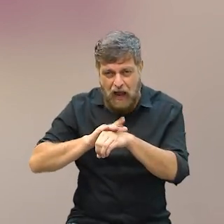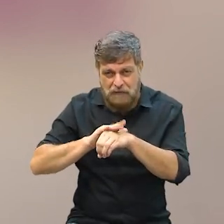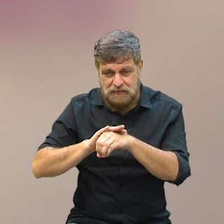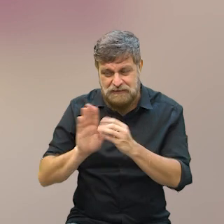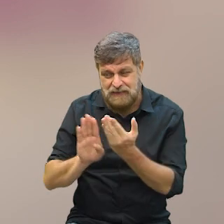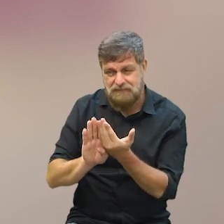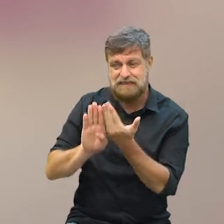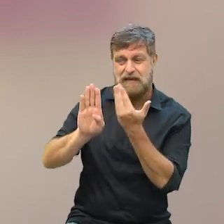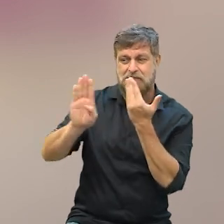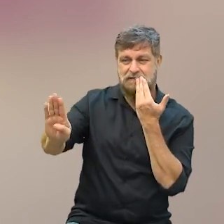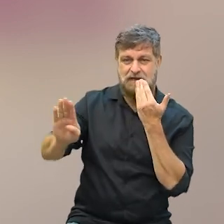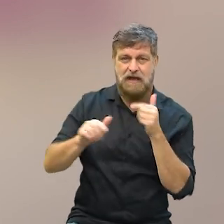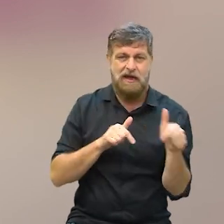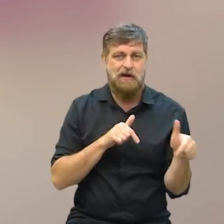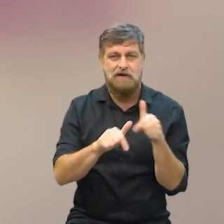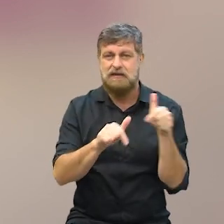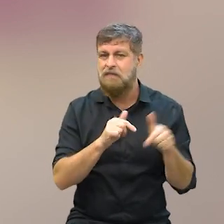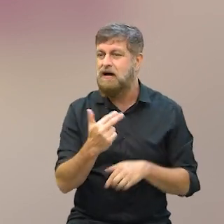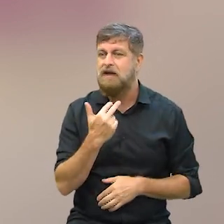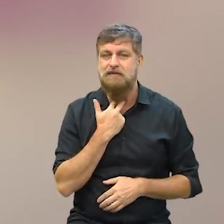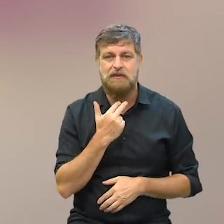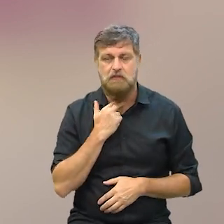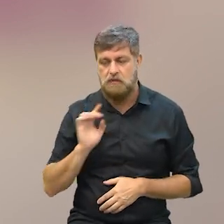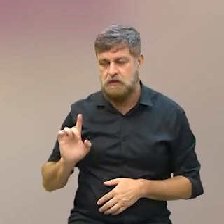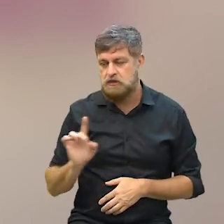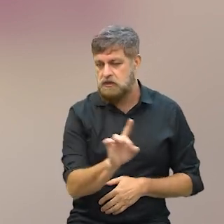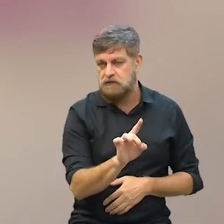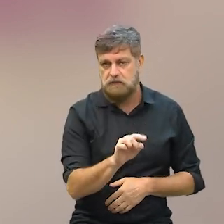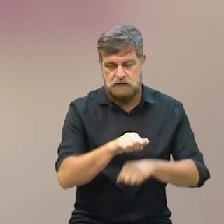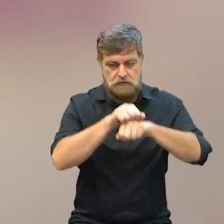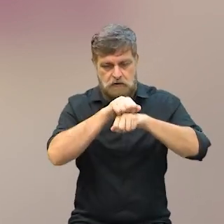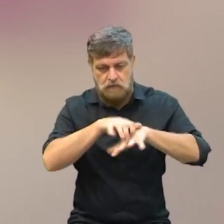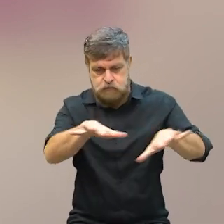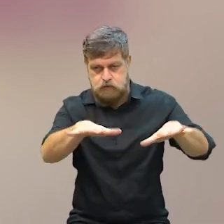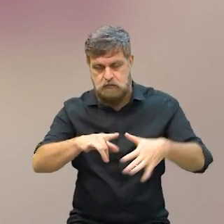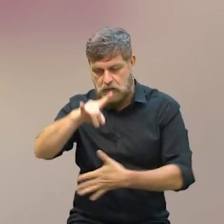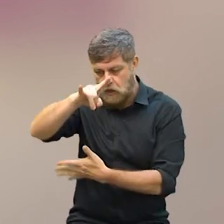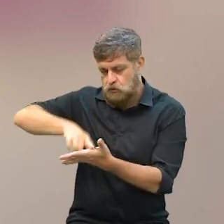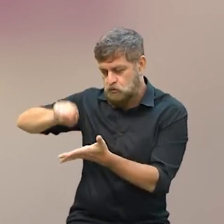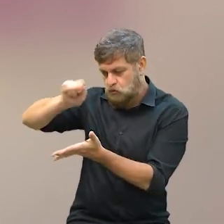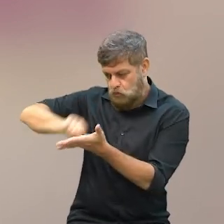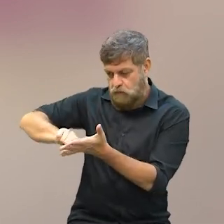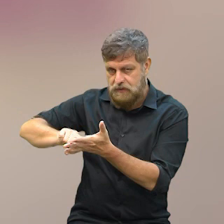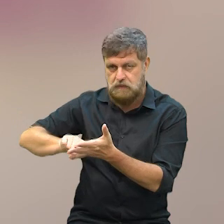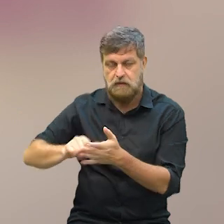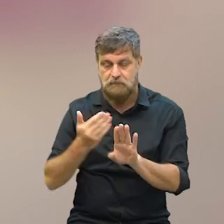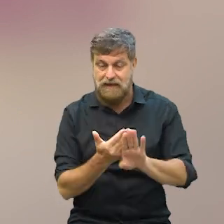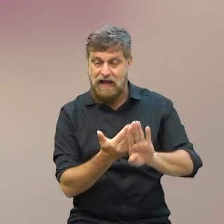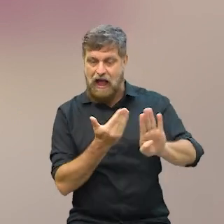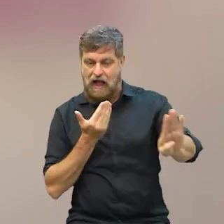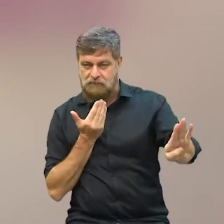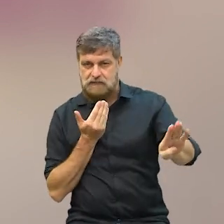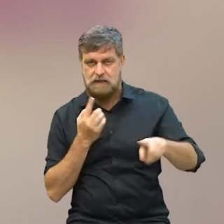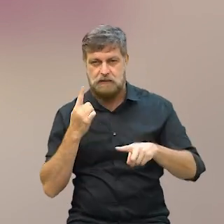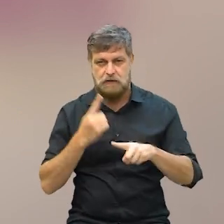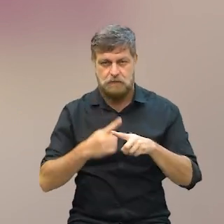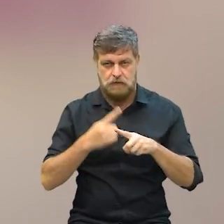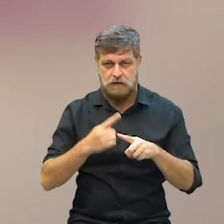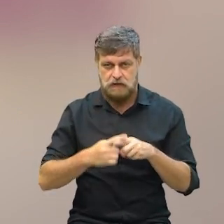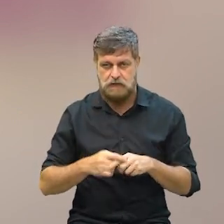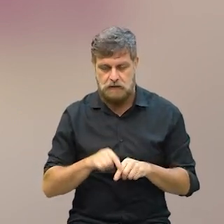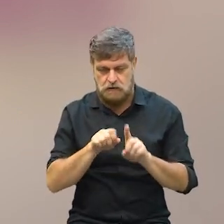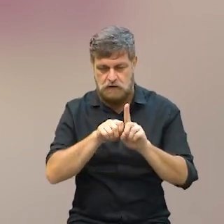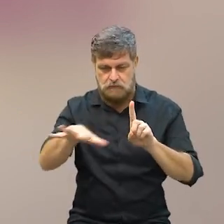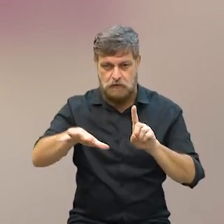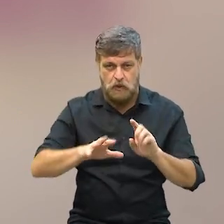você se afasta do emprego, então é uma doença que você pode pegar testado, tá? Porque realmente e você passa